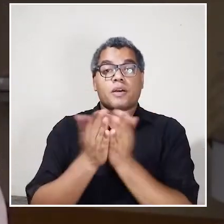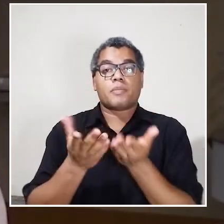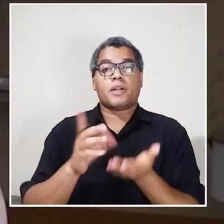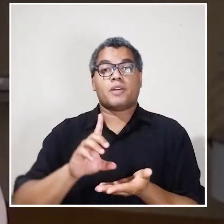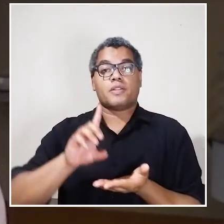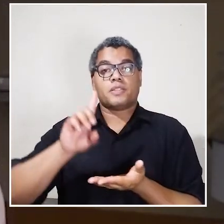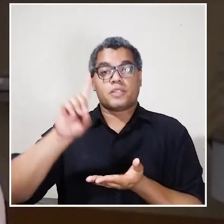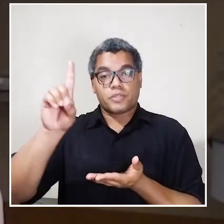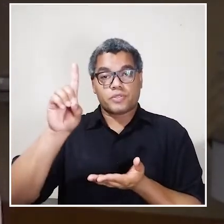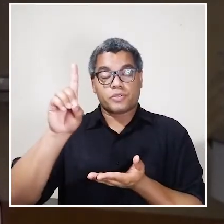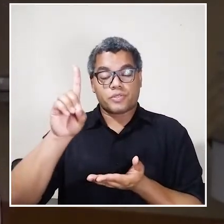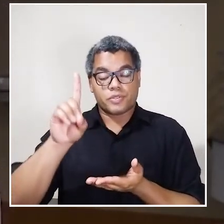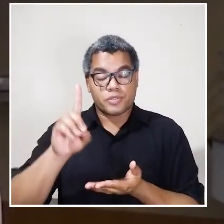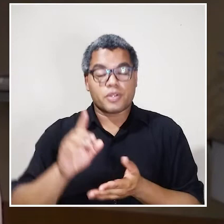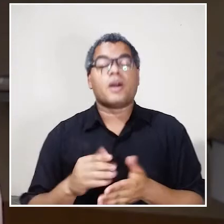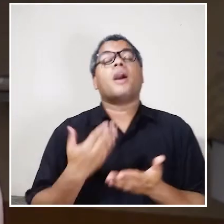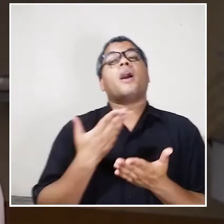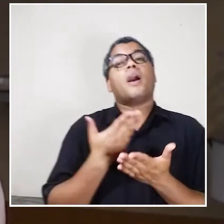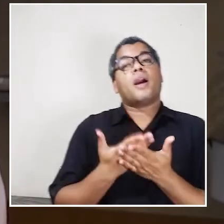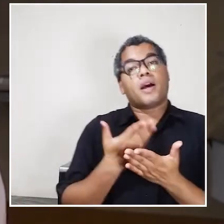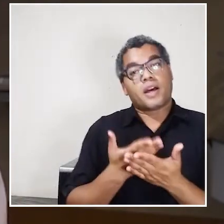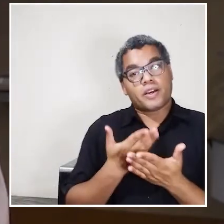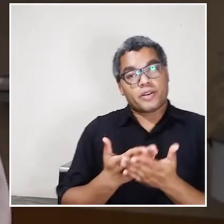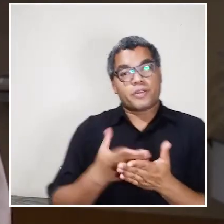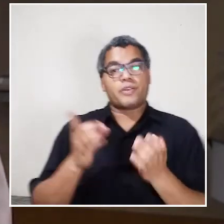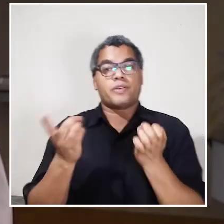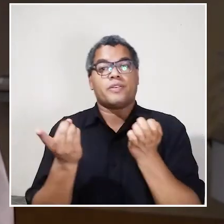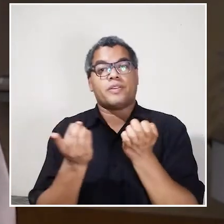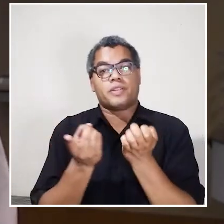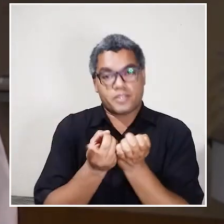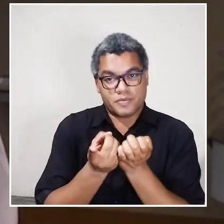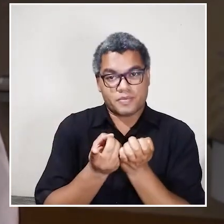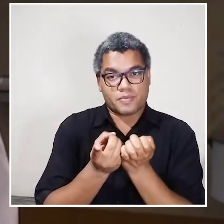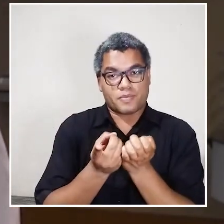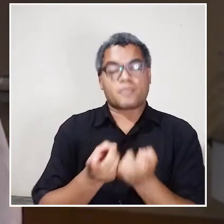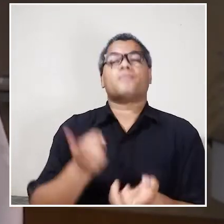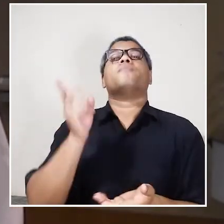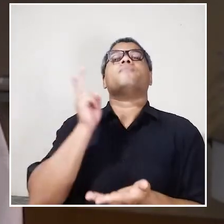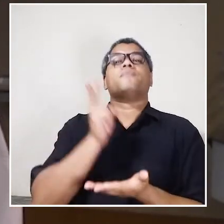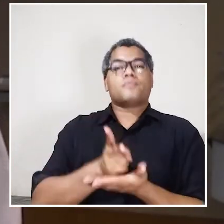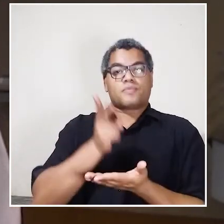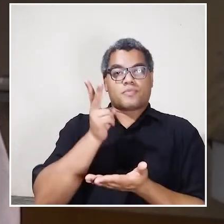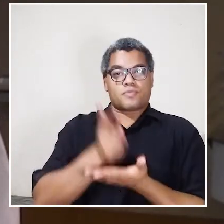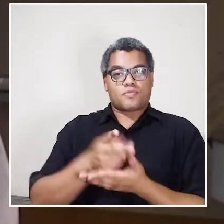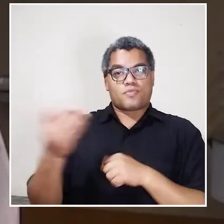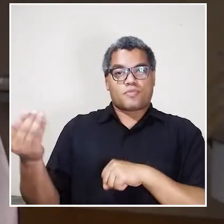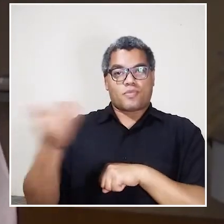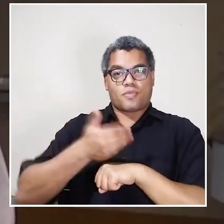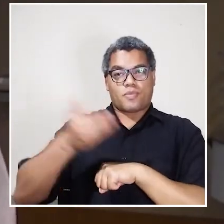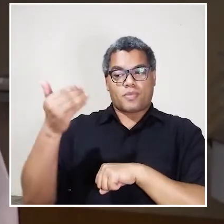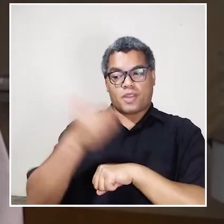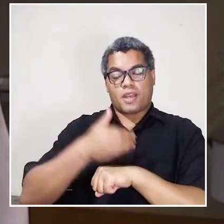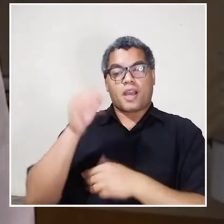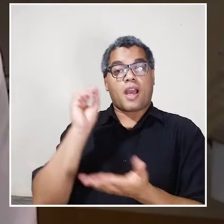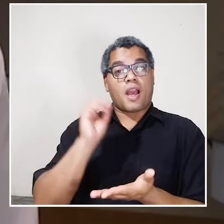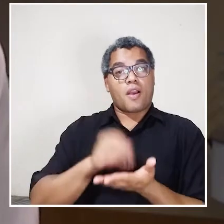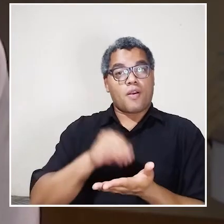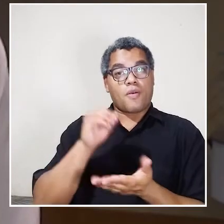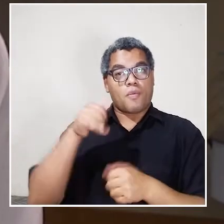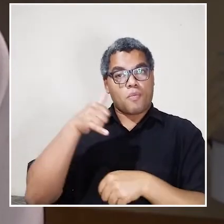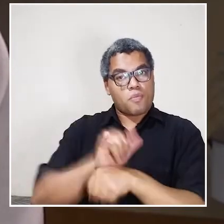Senhor. Seja um aluno da escola dominical assíduo, pontual, não falte às